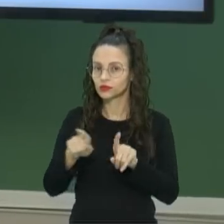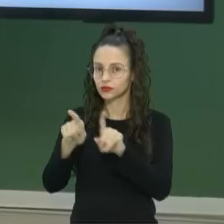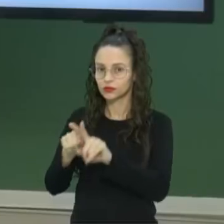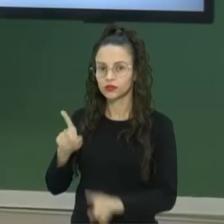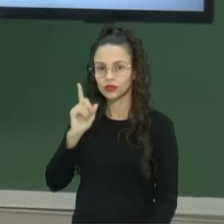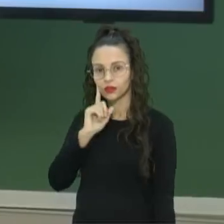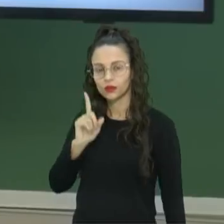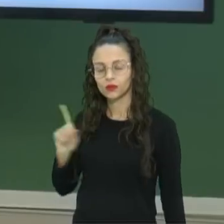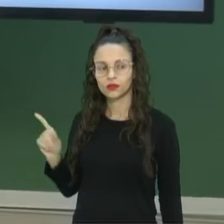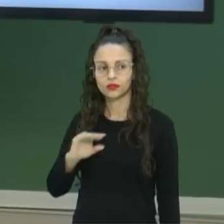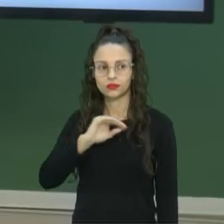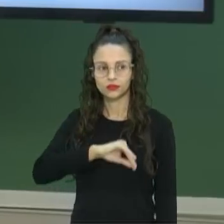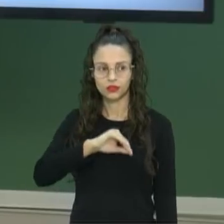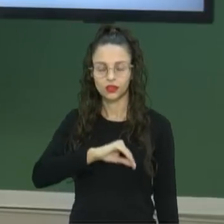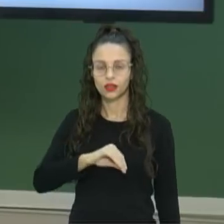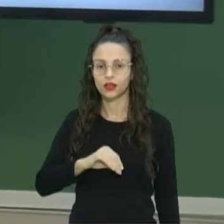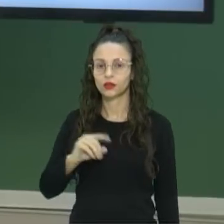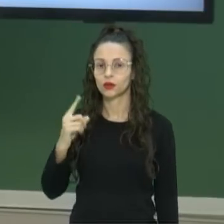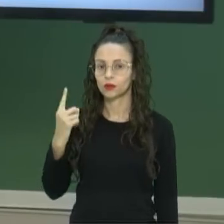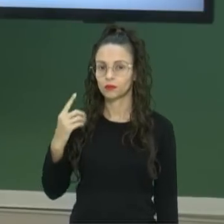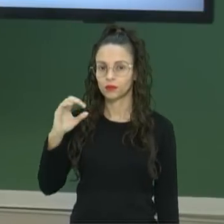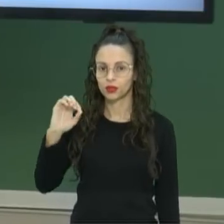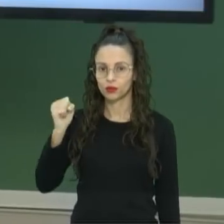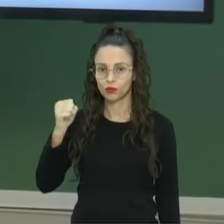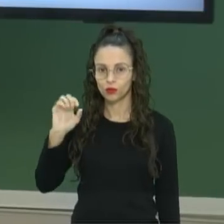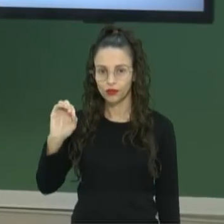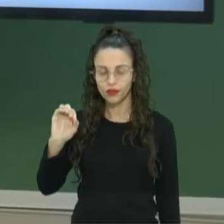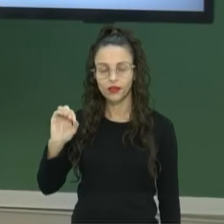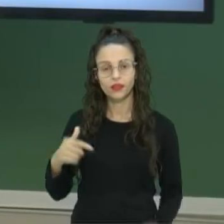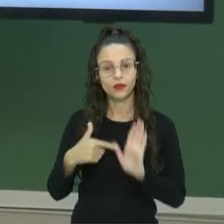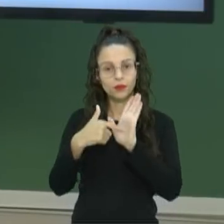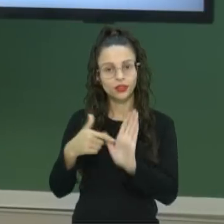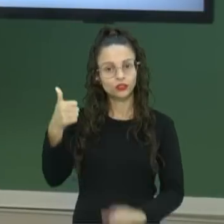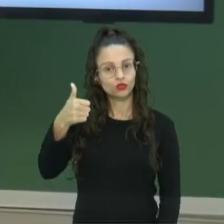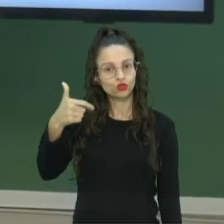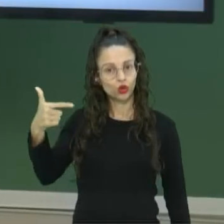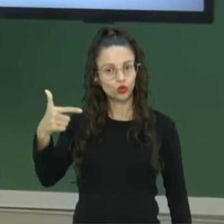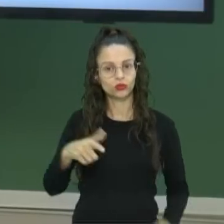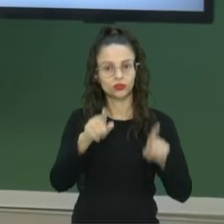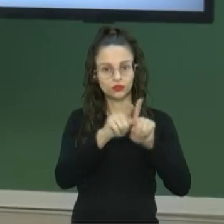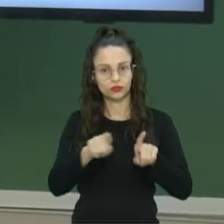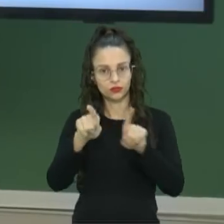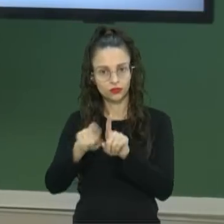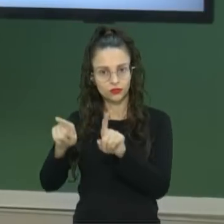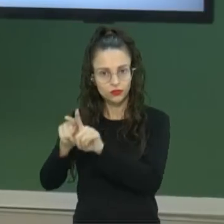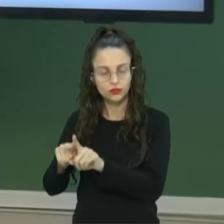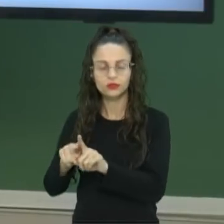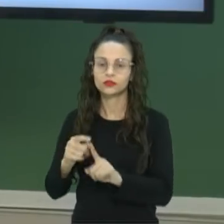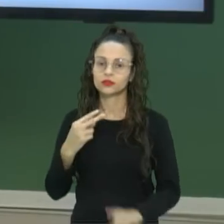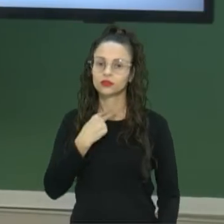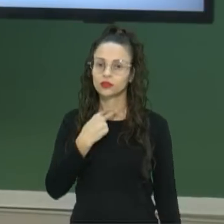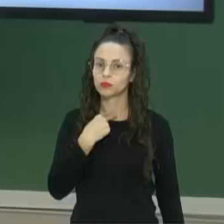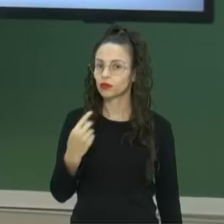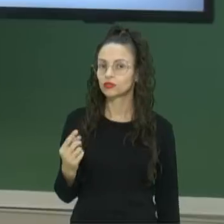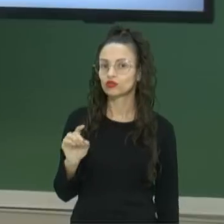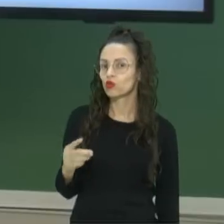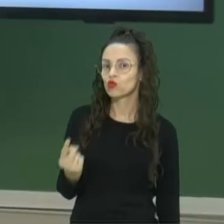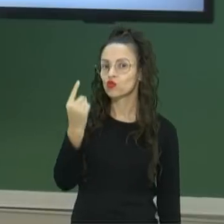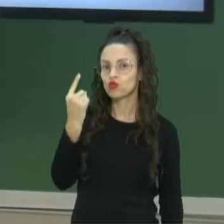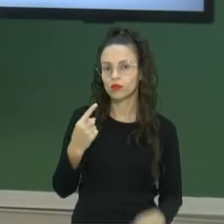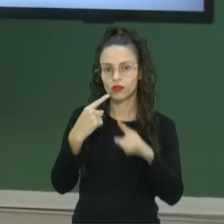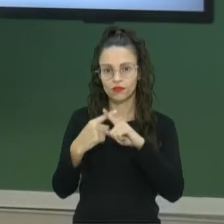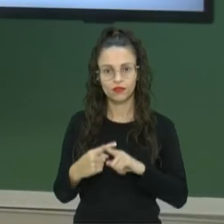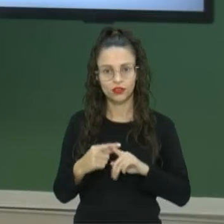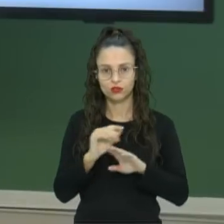falei. Esse salário de 1.080, ele aparece 12 vezes, 12. Então, não posso considerar apenas uma vez, somar